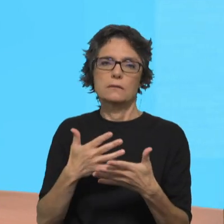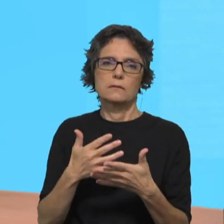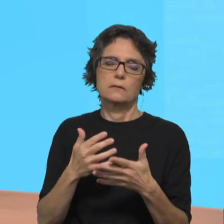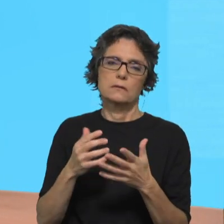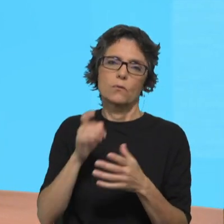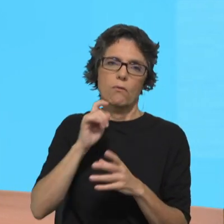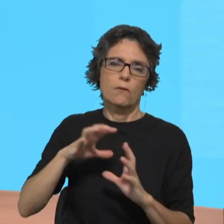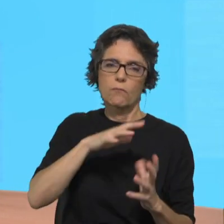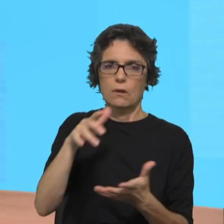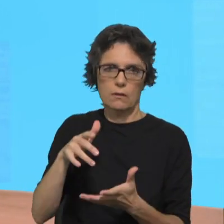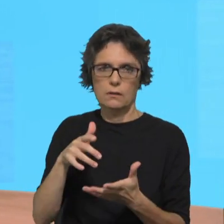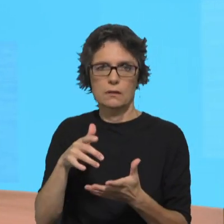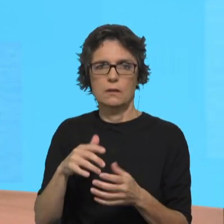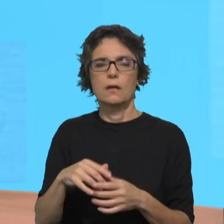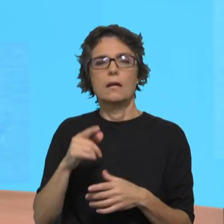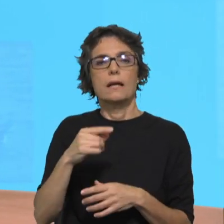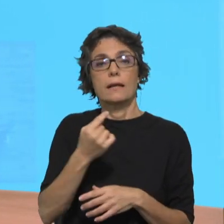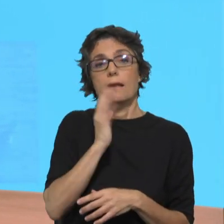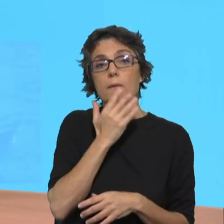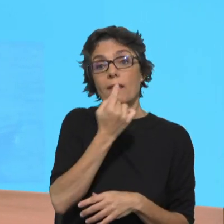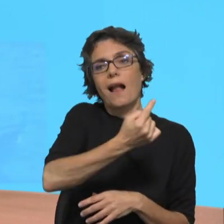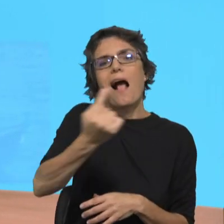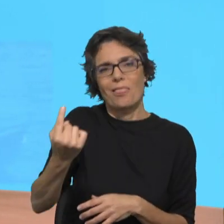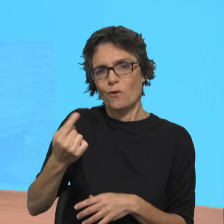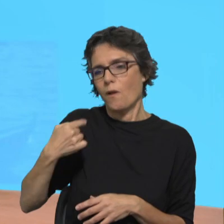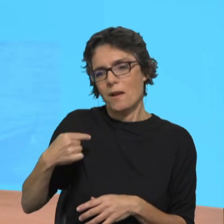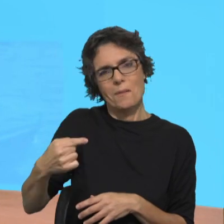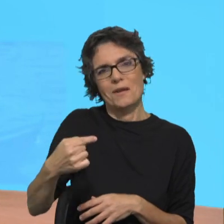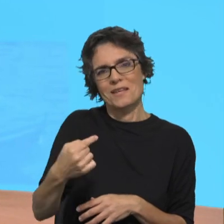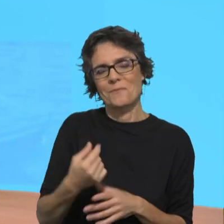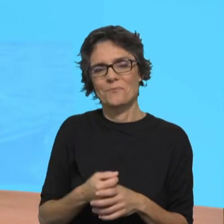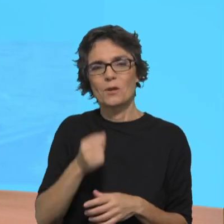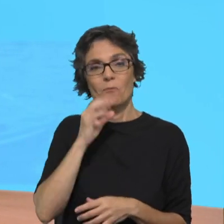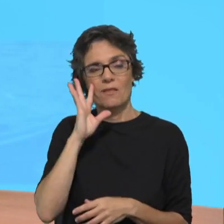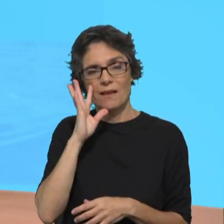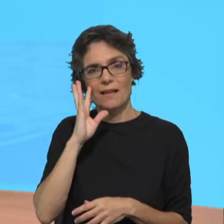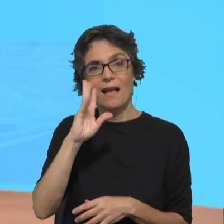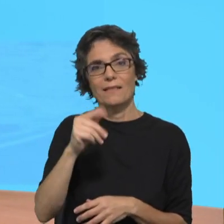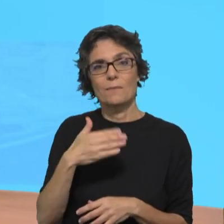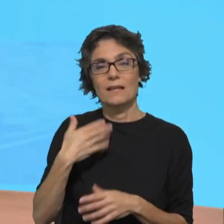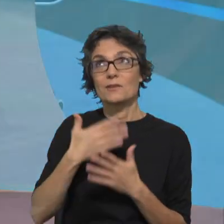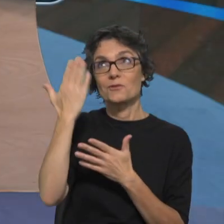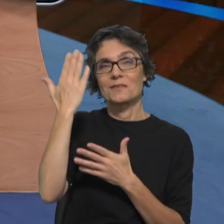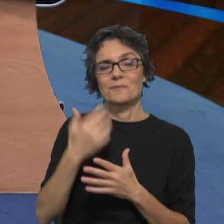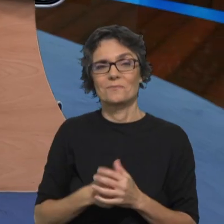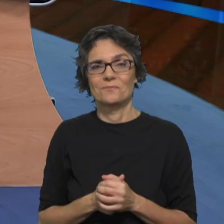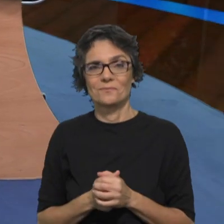que depende do que cada um for capaz de fazer em cada dia. Votos de uma ótima tarde e até amanhã, se Deus quiser.